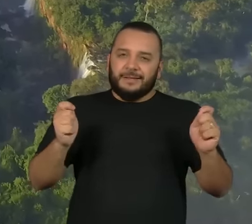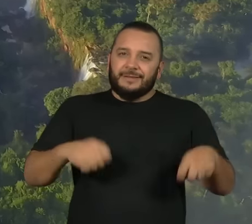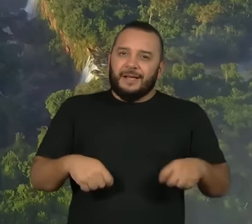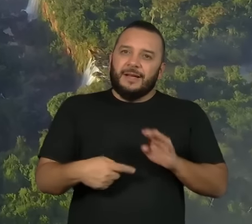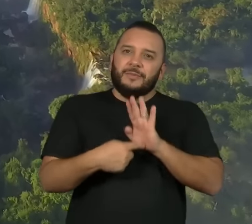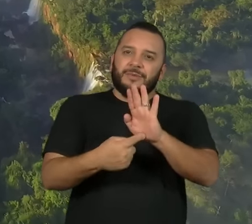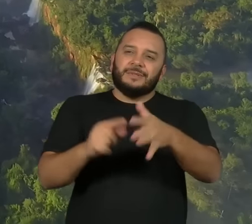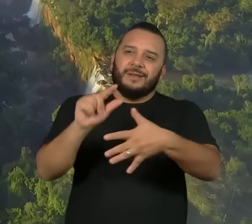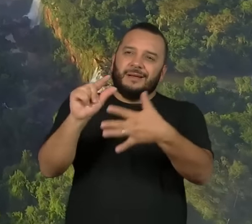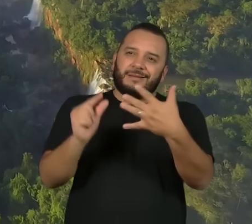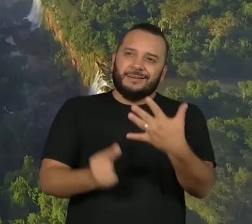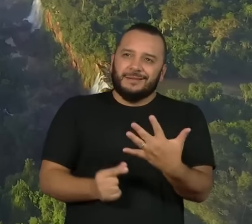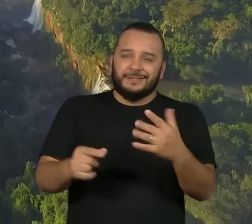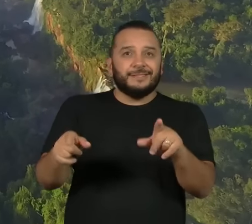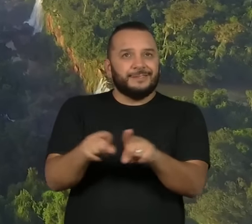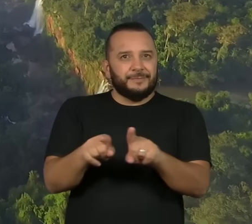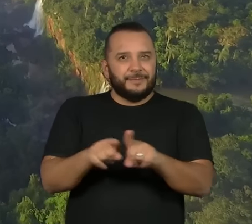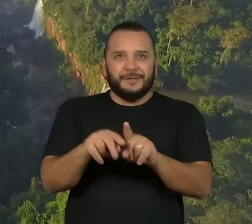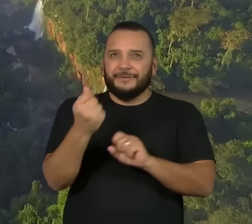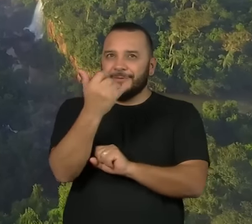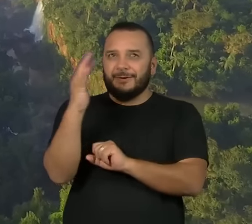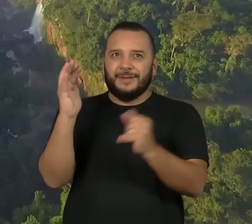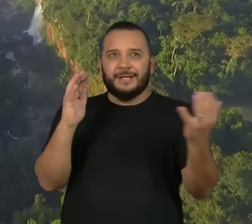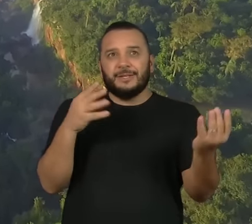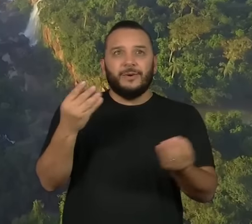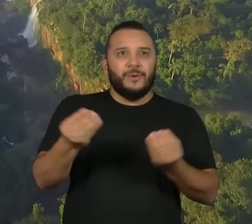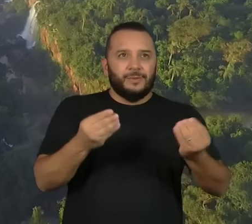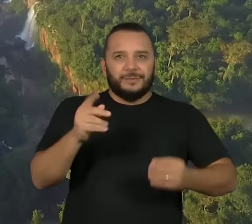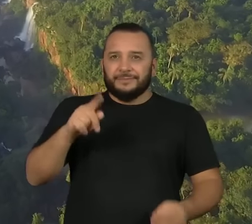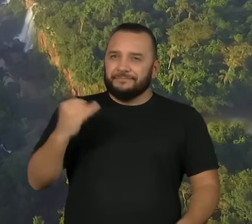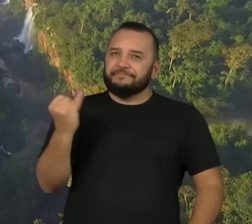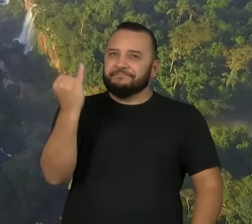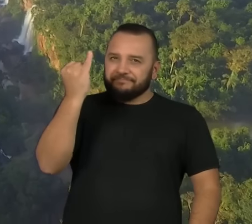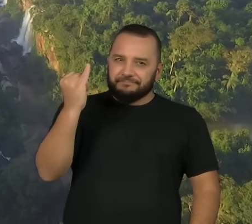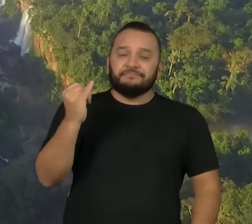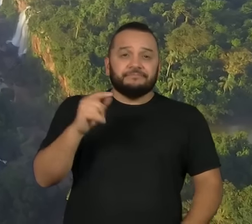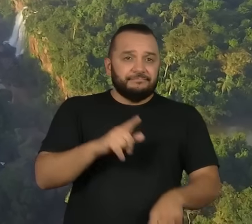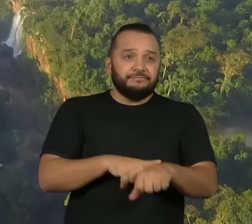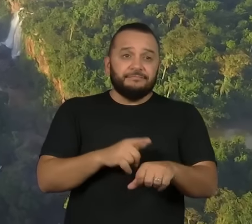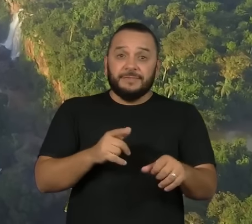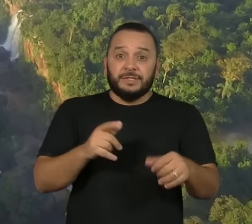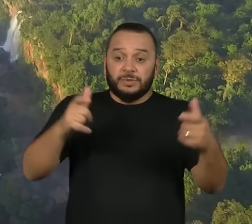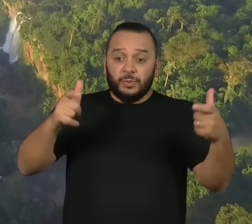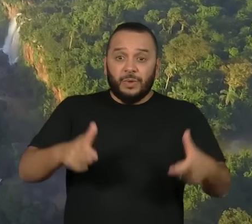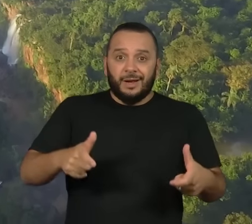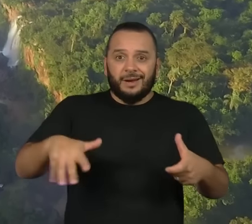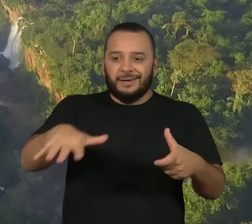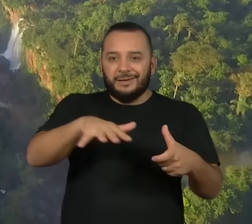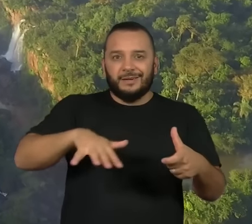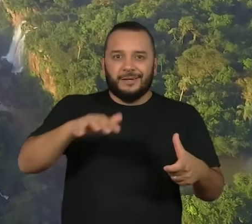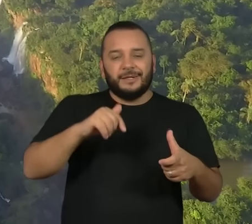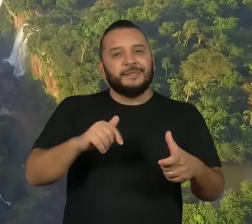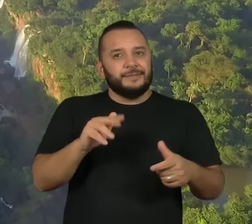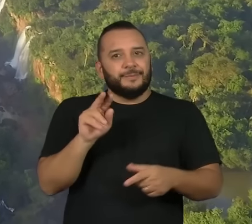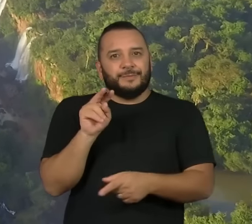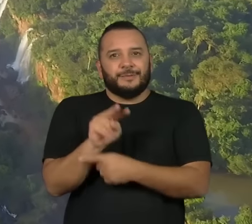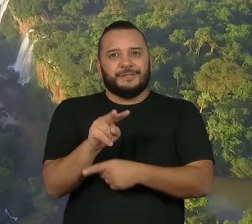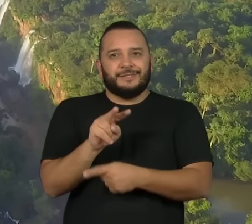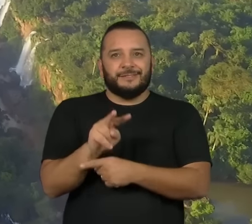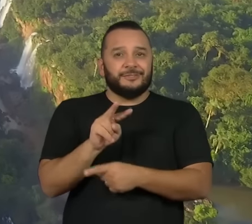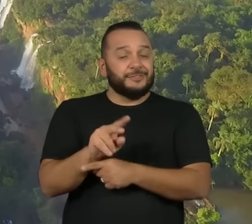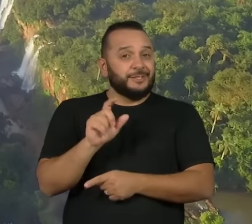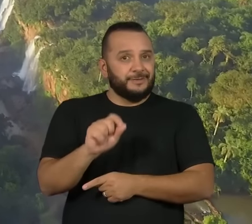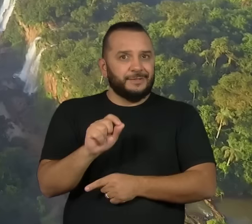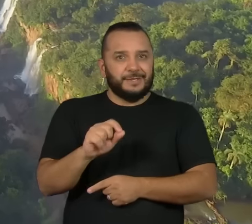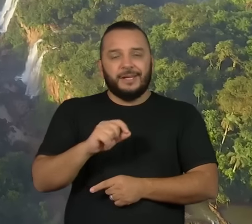de Mata Atlântica, uma amostra de floresta funcional. A gente consegue, nesse território, salvar uma população viável, por